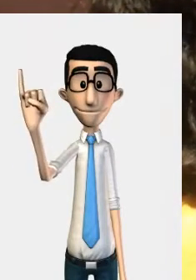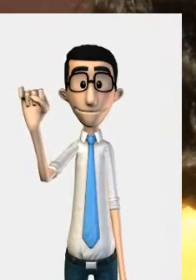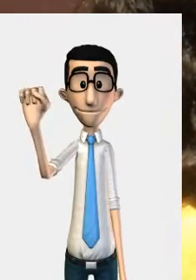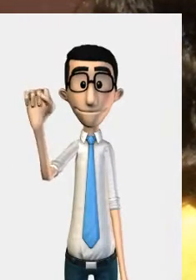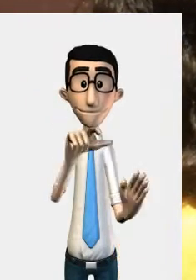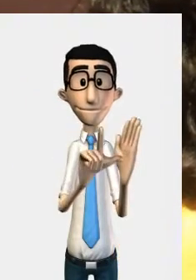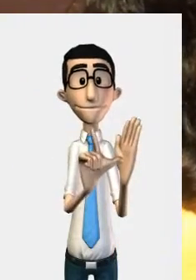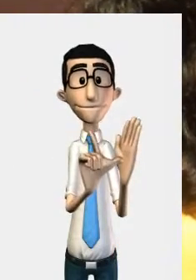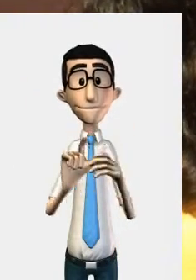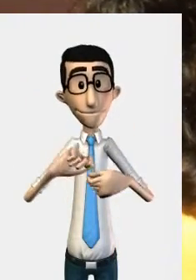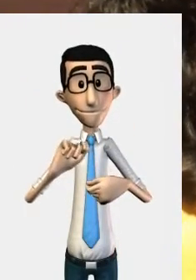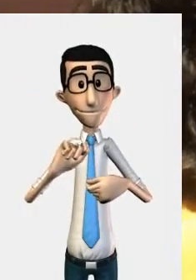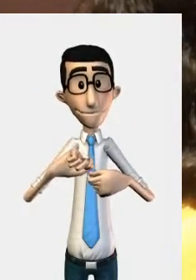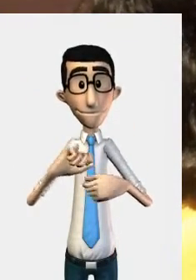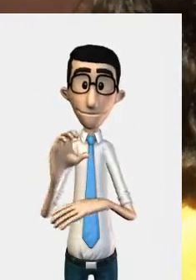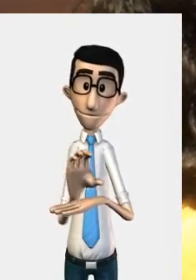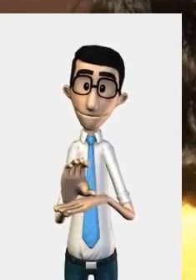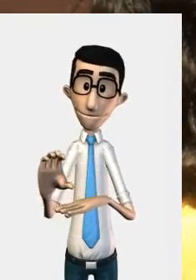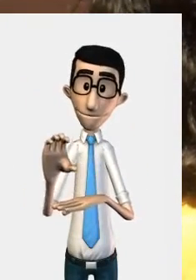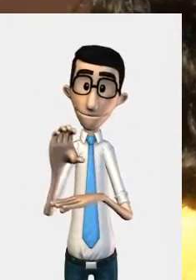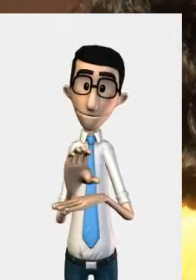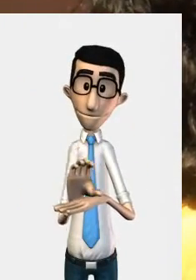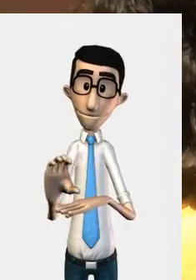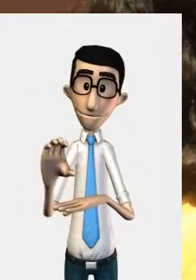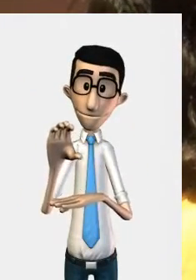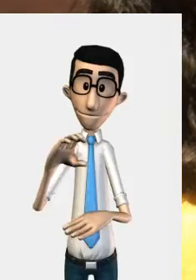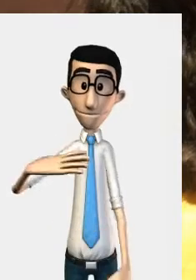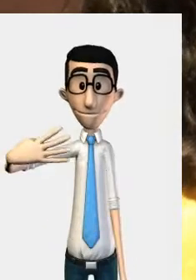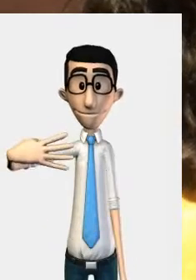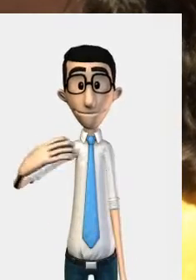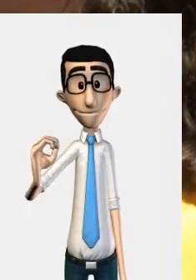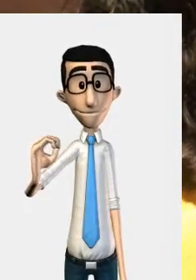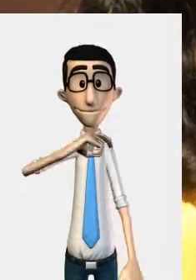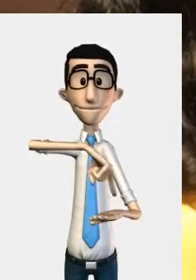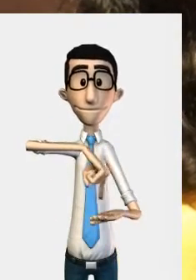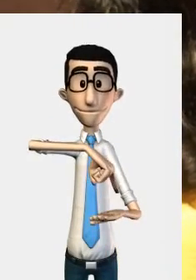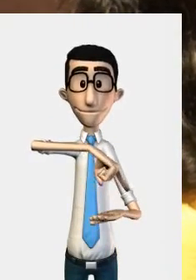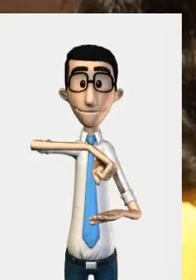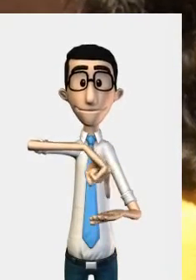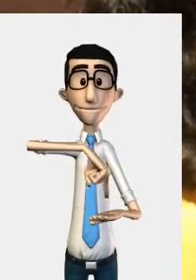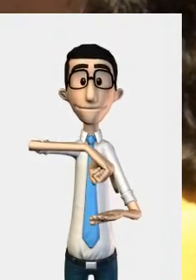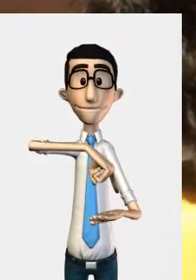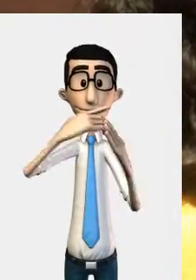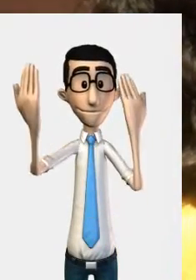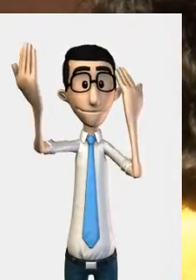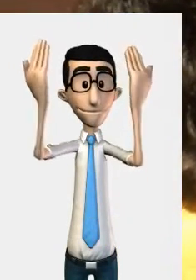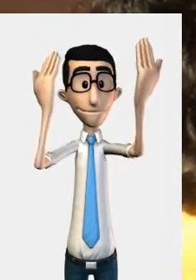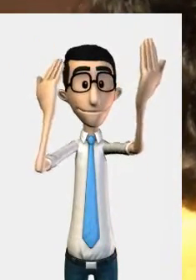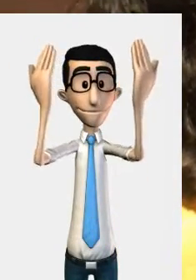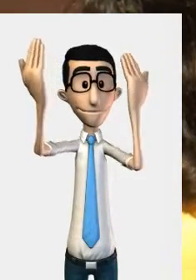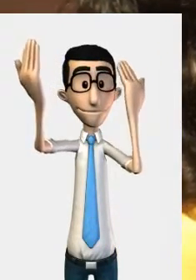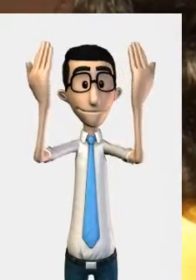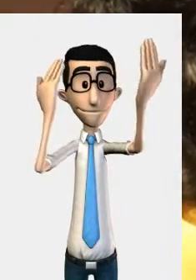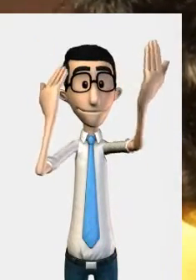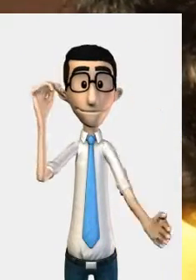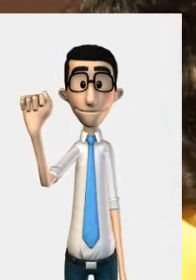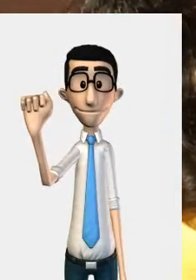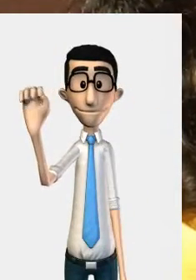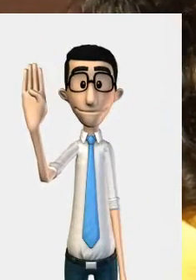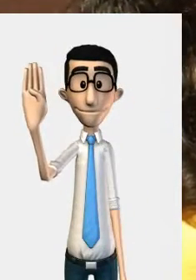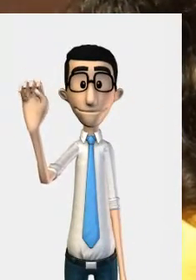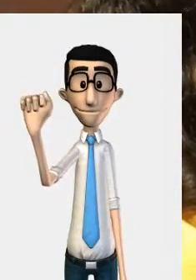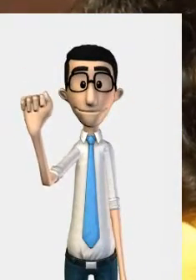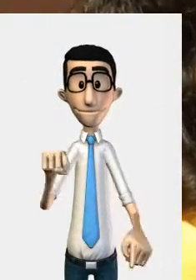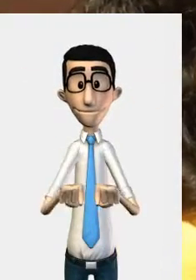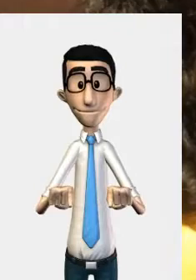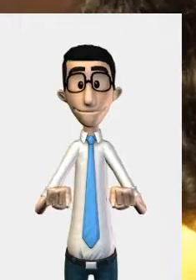implorar, pelo amor de Deus, quanto você cobra para me ensinar? Quanto você cobra para poder me dar uma supervisão? Quanto você cobra para me contar